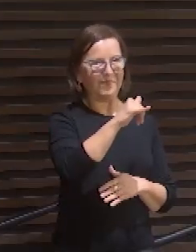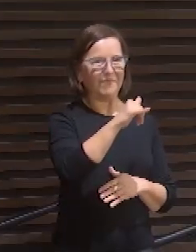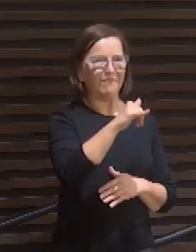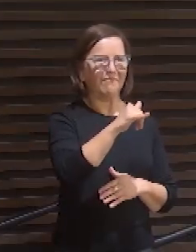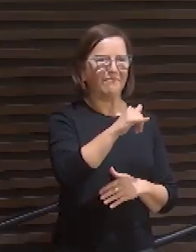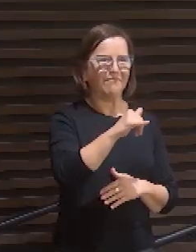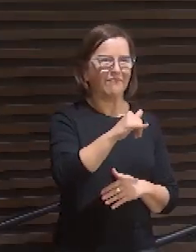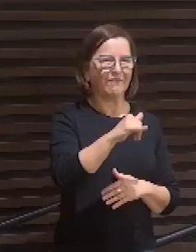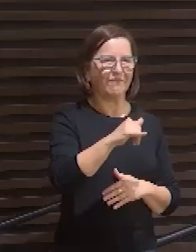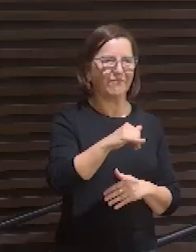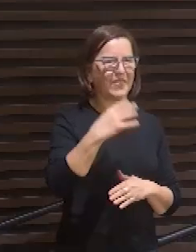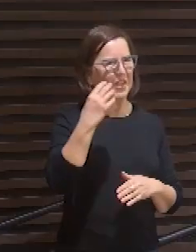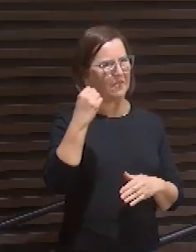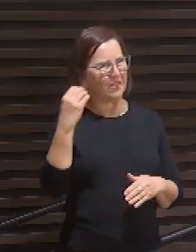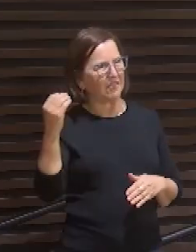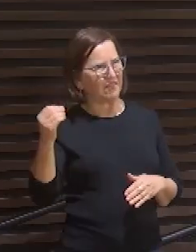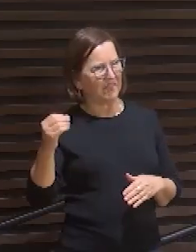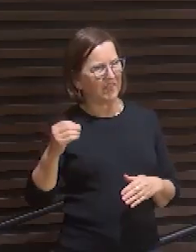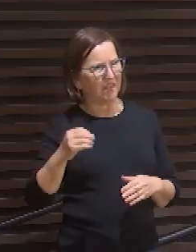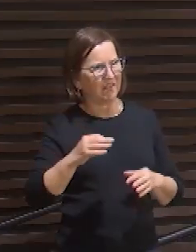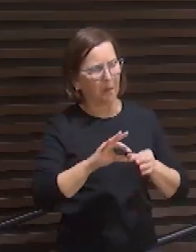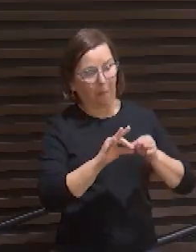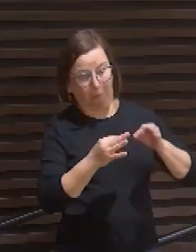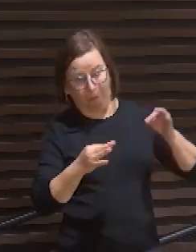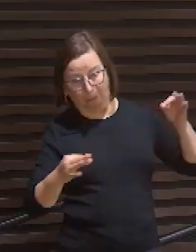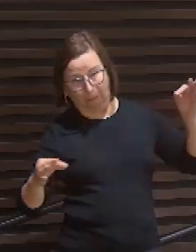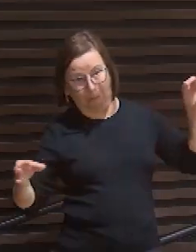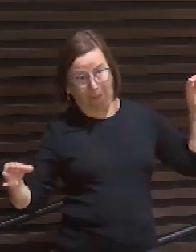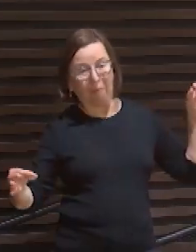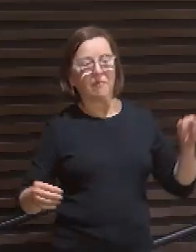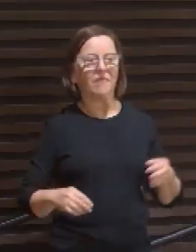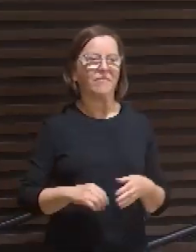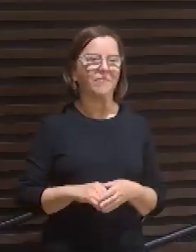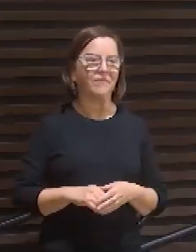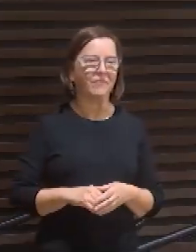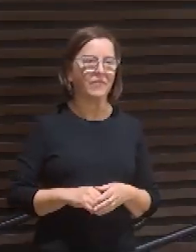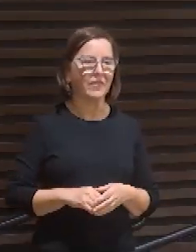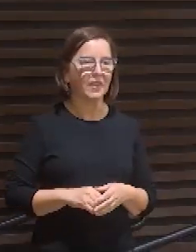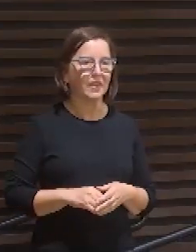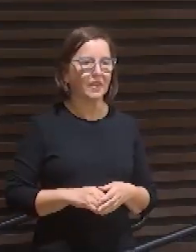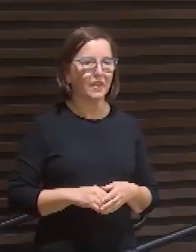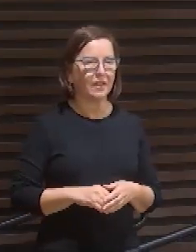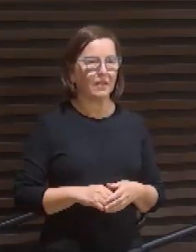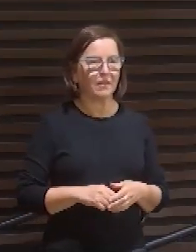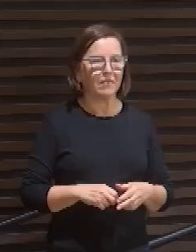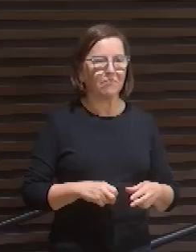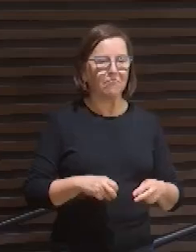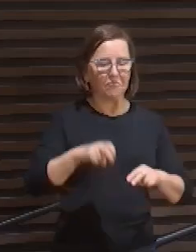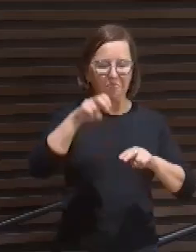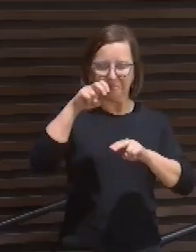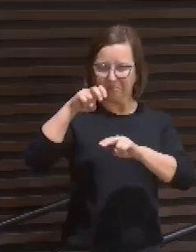Era uma viagem mais ou menos longa, e sentou do seu lado